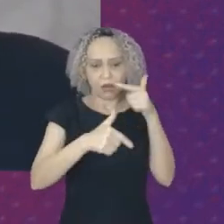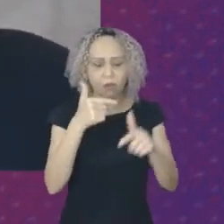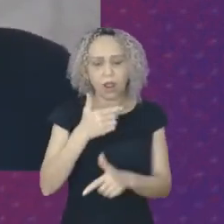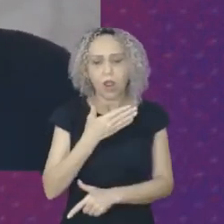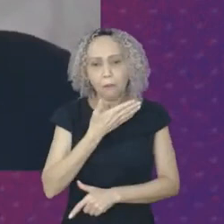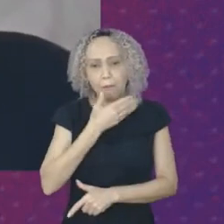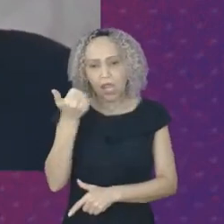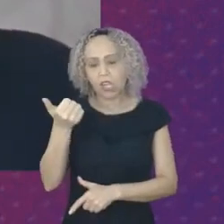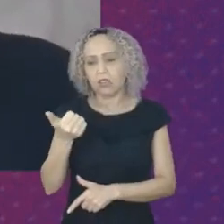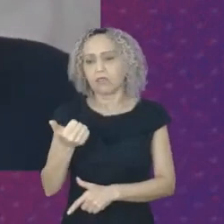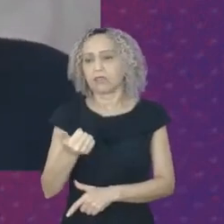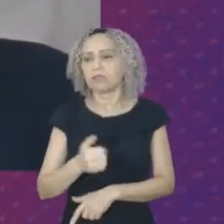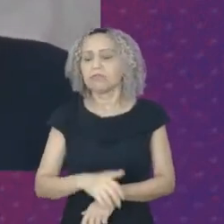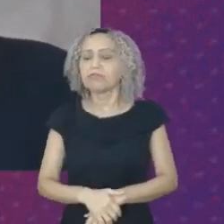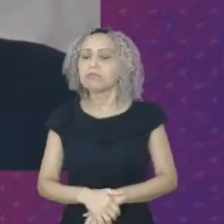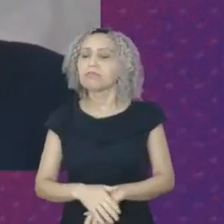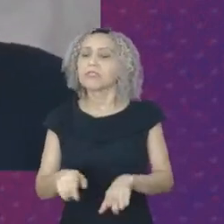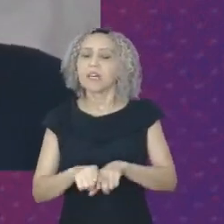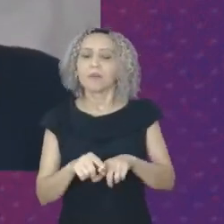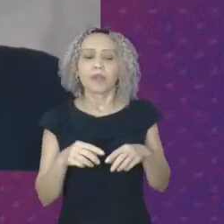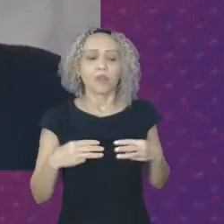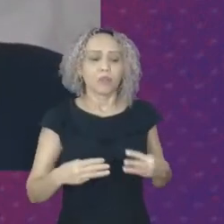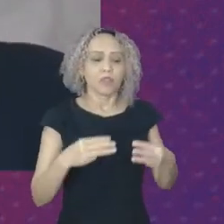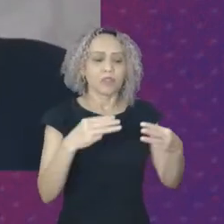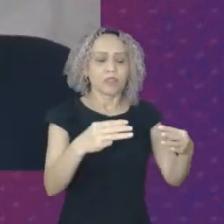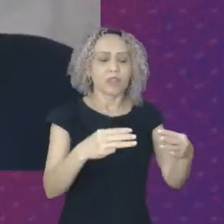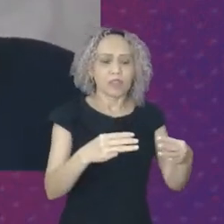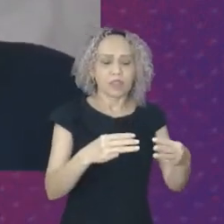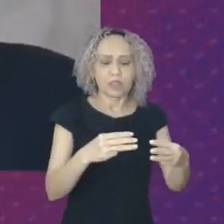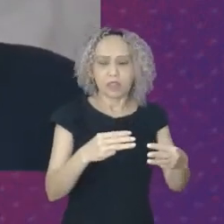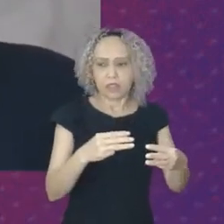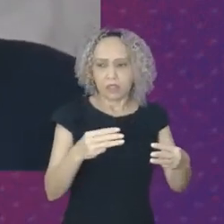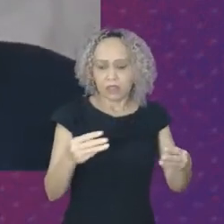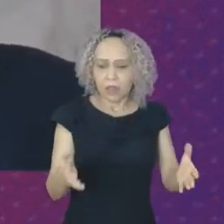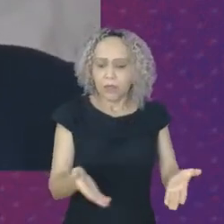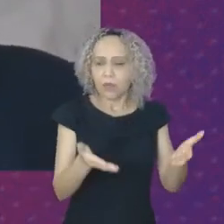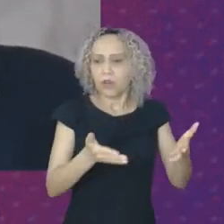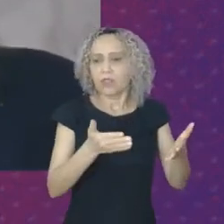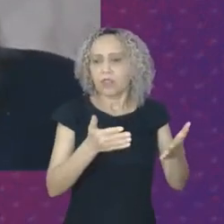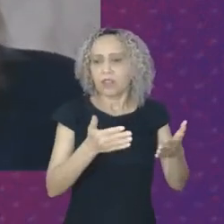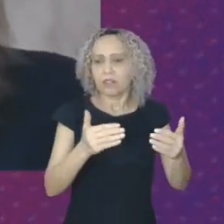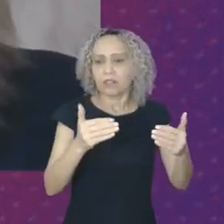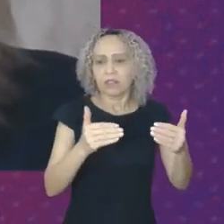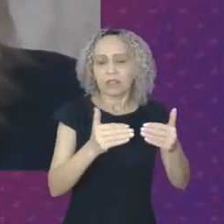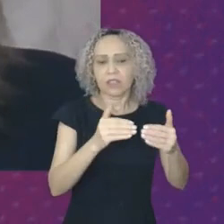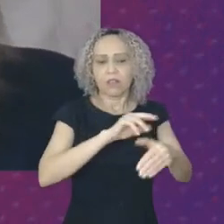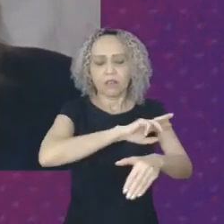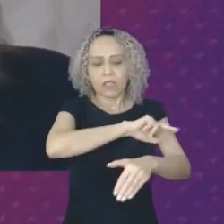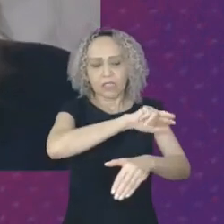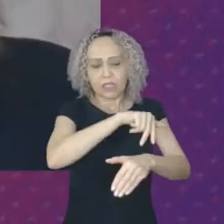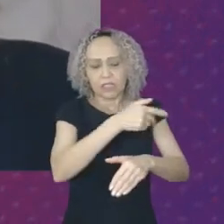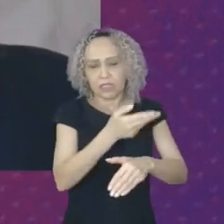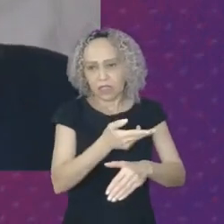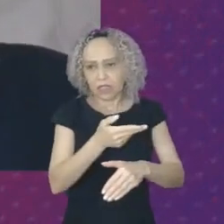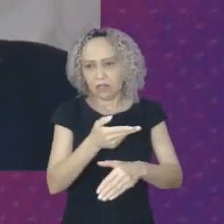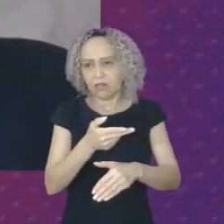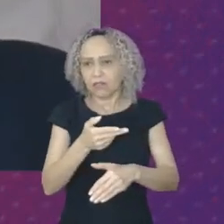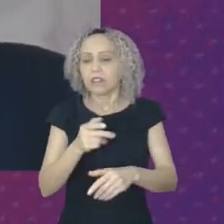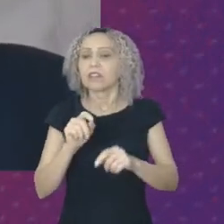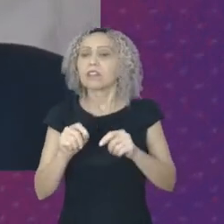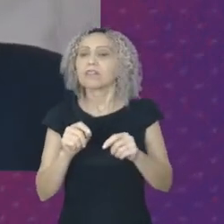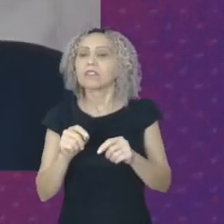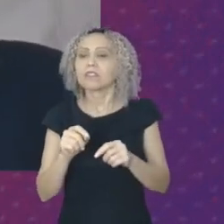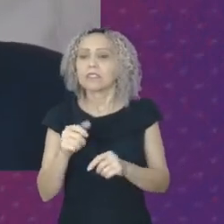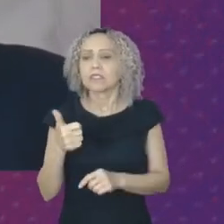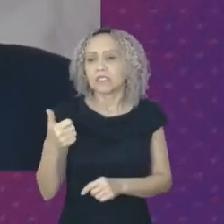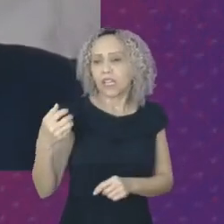das mulheres com o Ministério da Promoção da Igualdade Racial, de criação do dia 14 de março, que é o